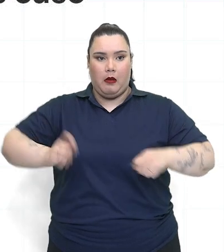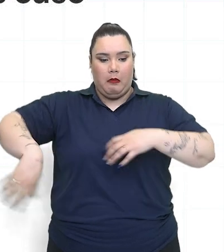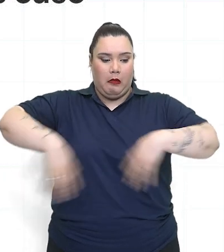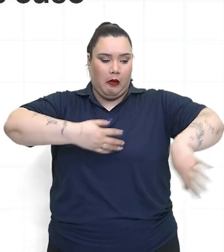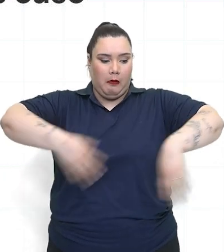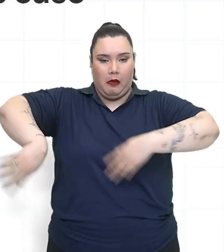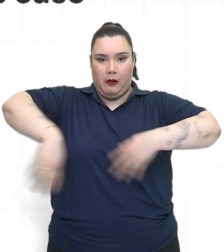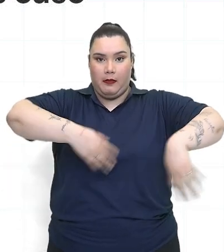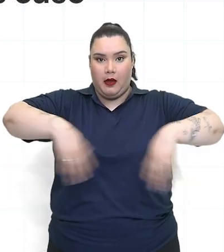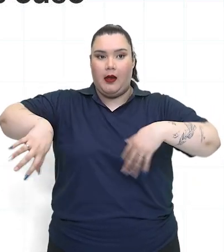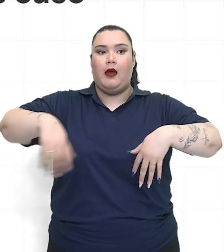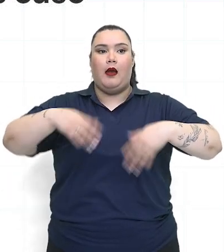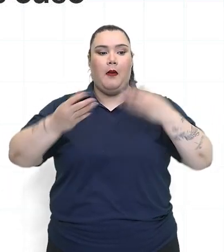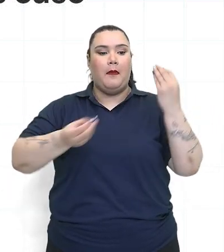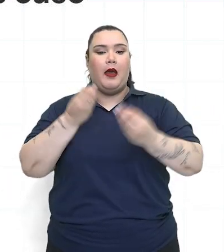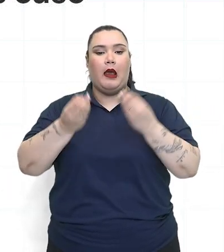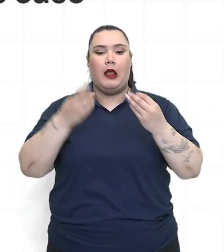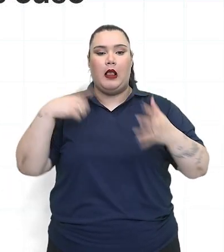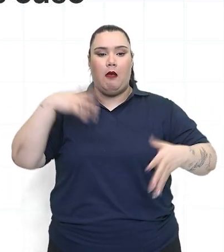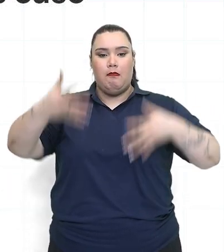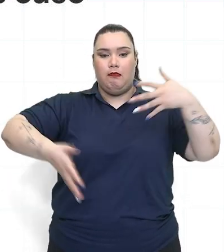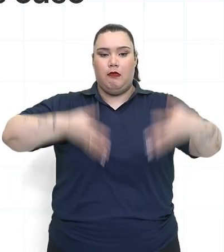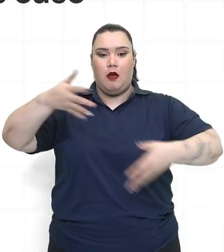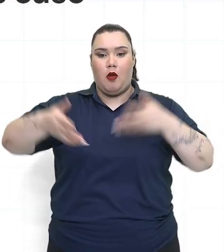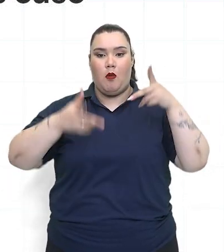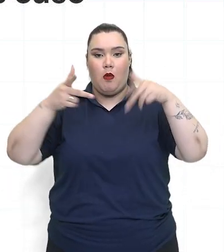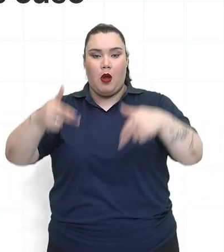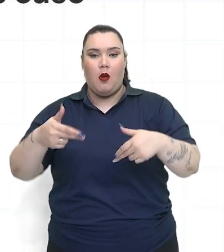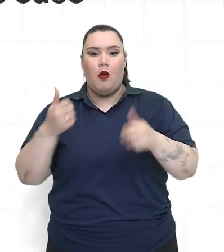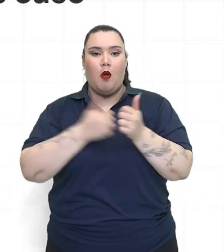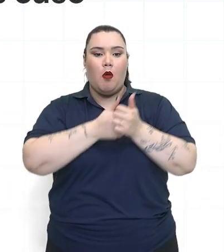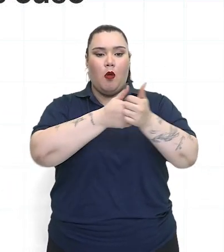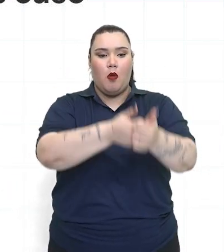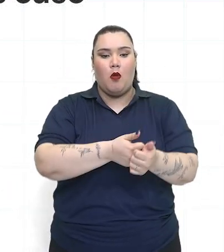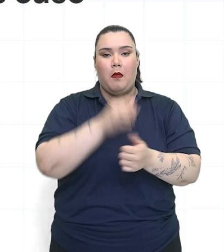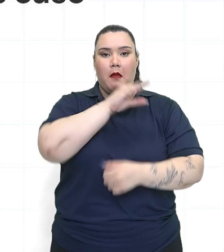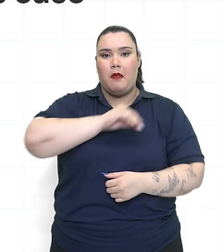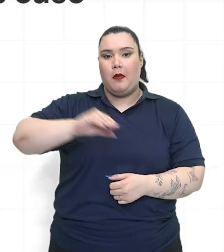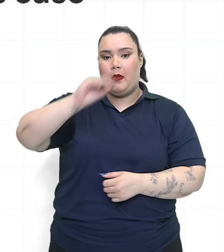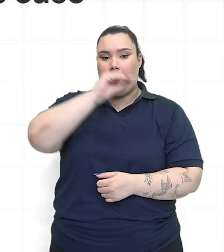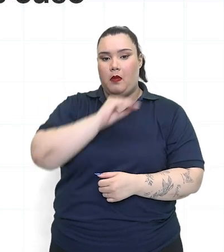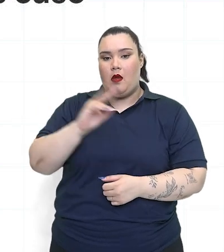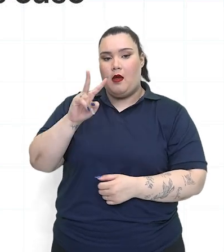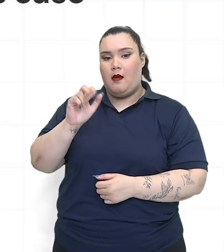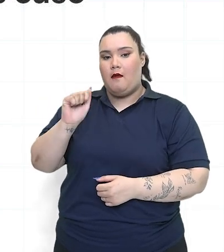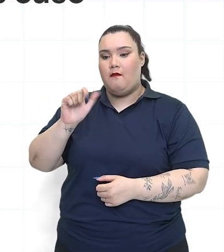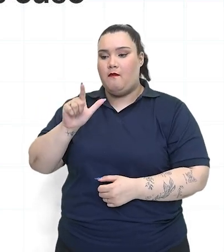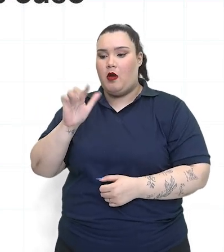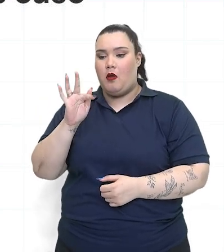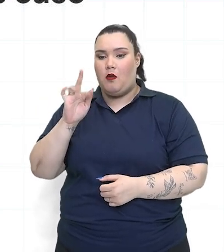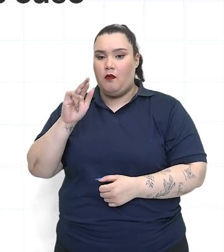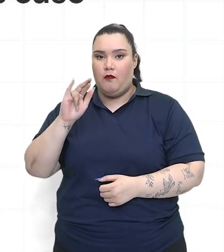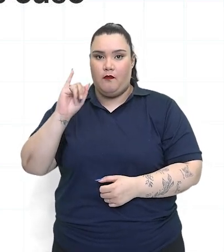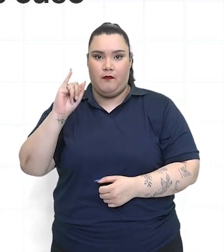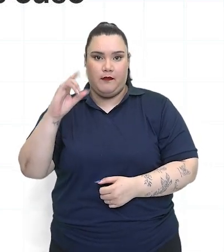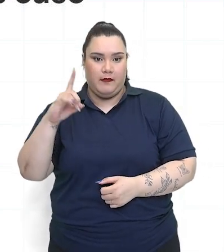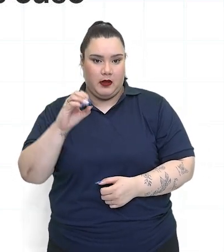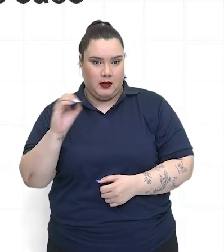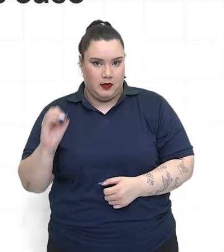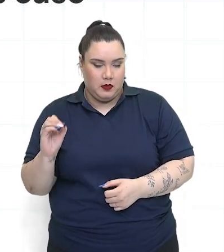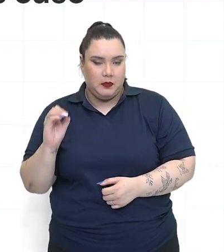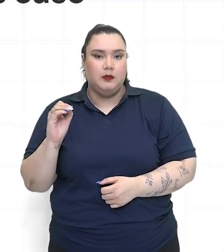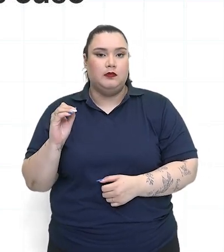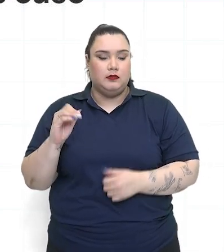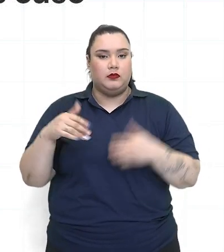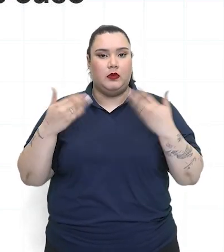para acompanhar a fala de Valfrido. Está dito, então, que o Júnior, por ser mais forte, ganhou esse papel aí de